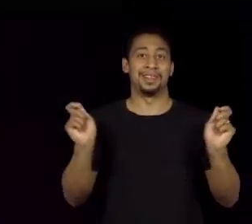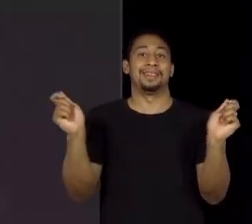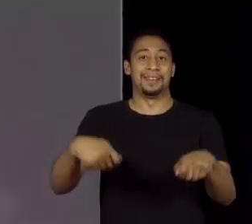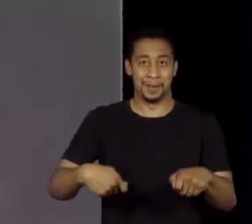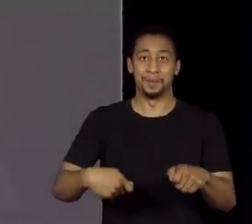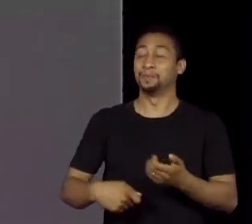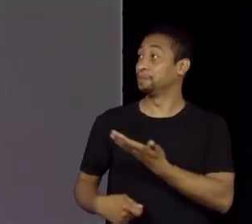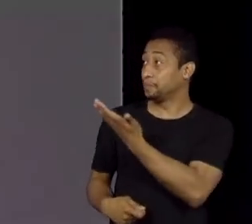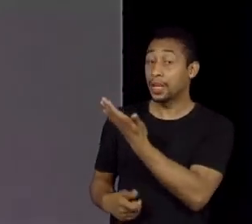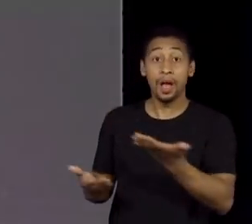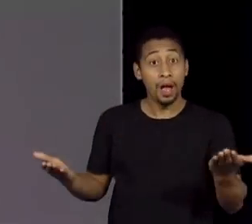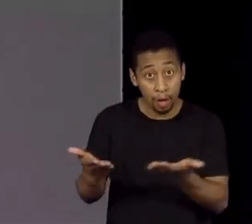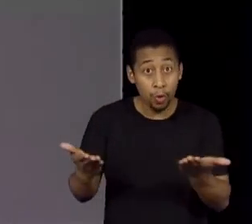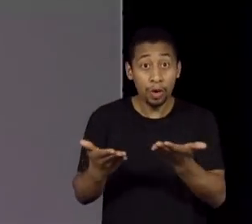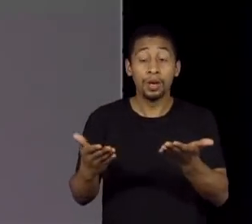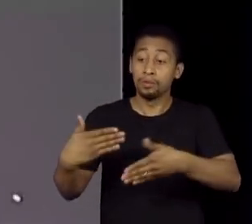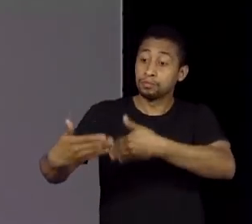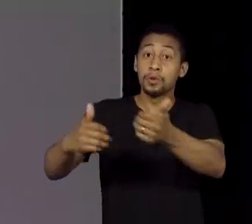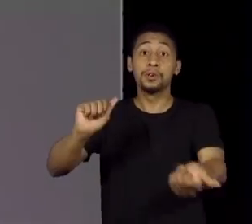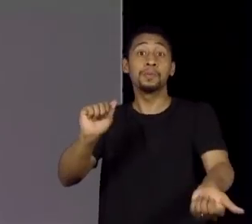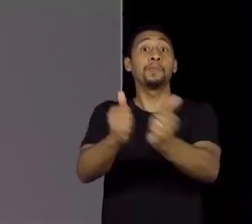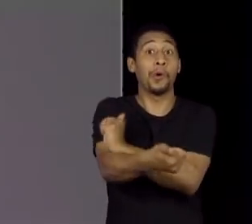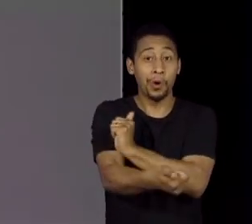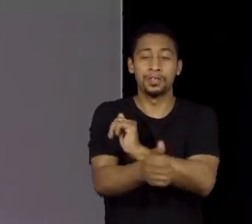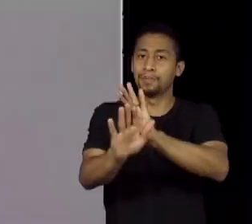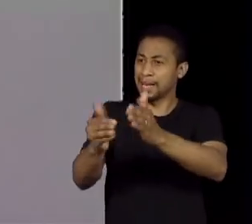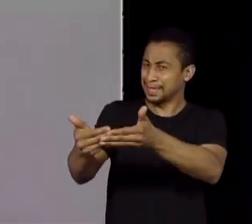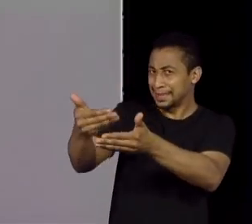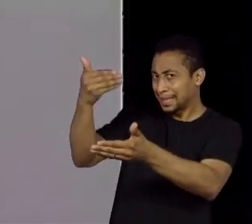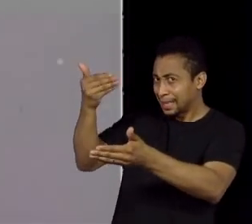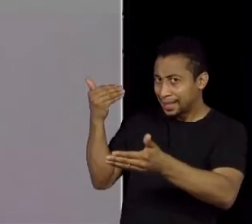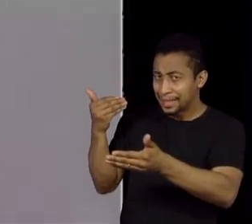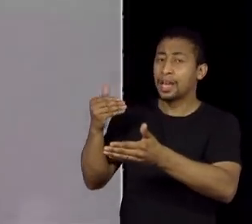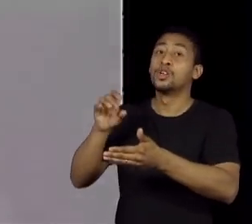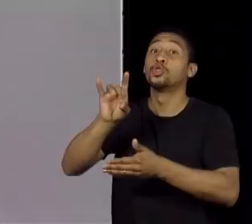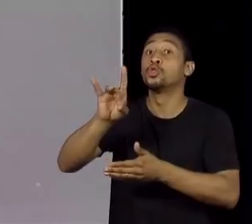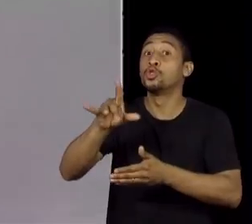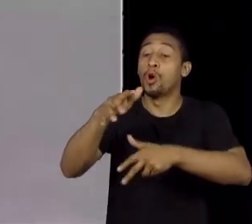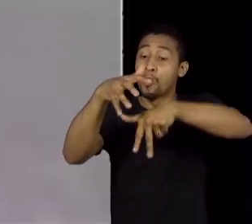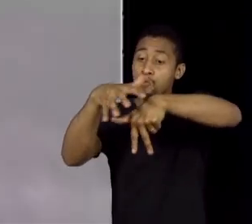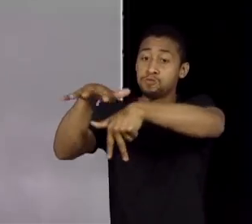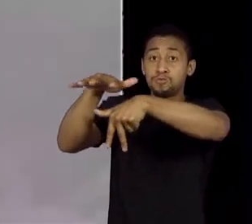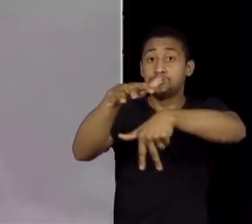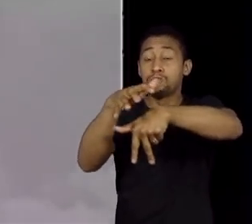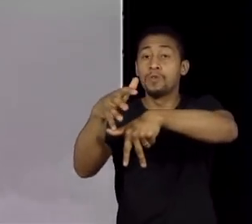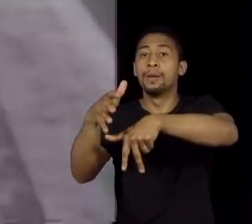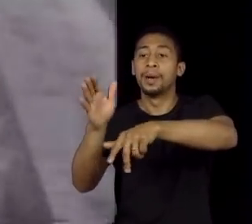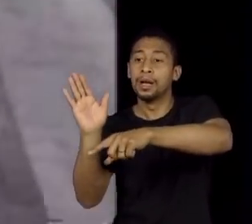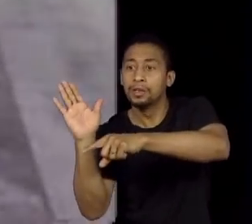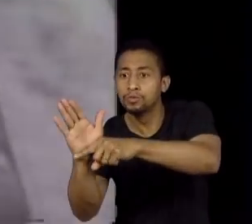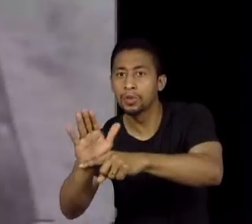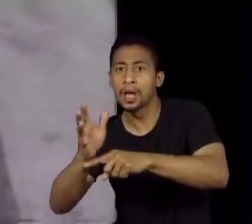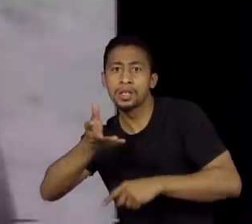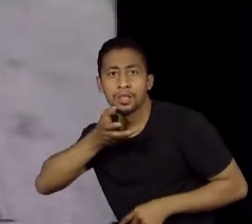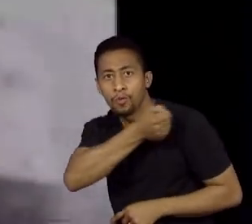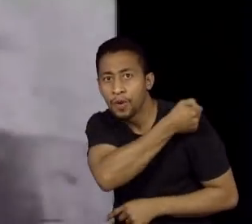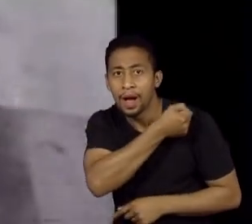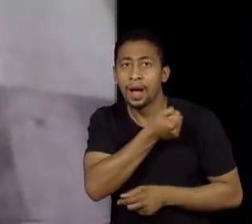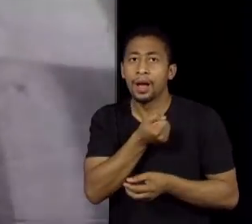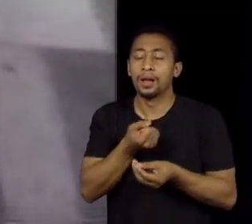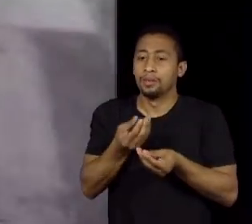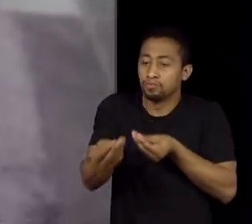Considerado um esporte, no início o paraquedas era utilizado em atividades como salvamentos, descarga de